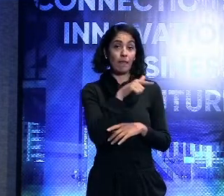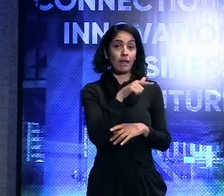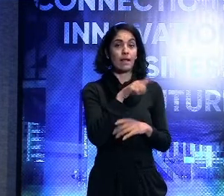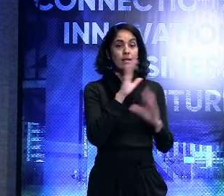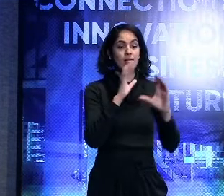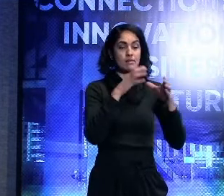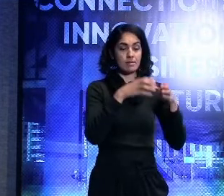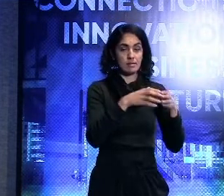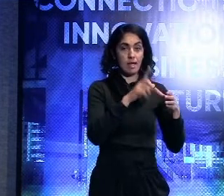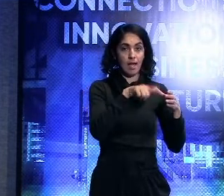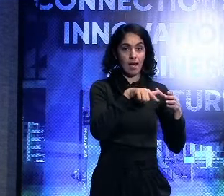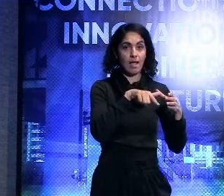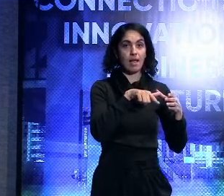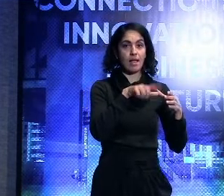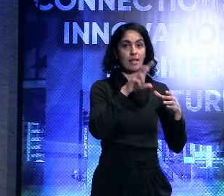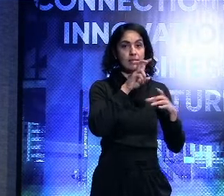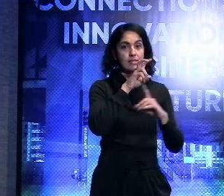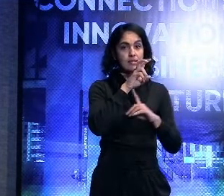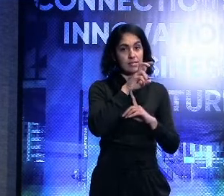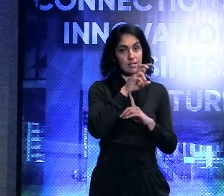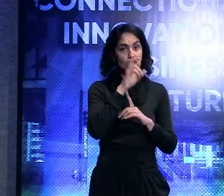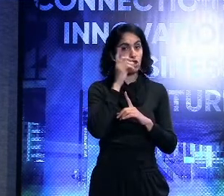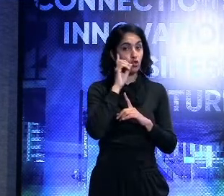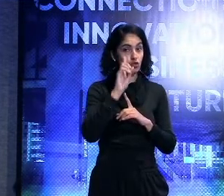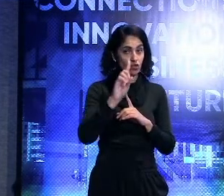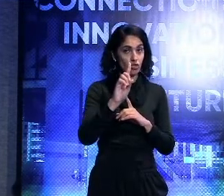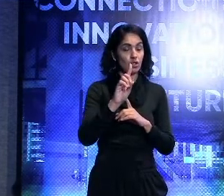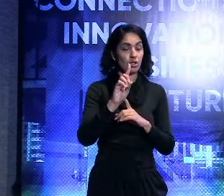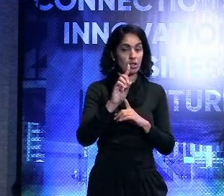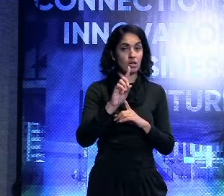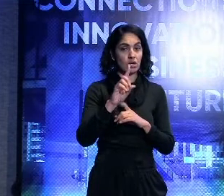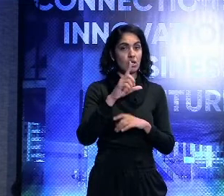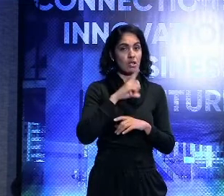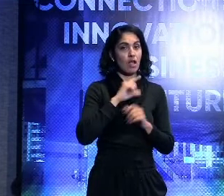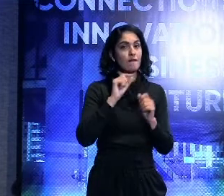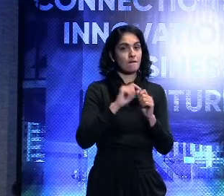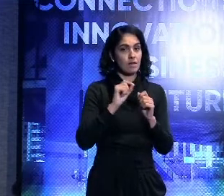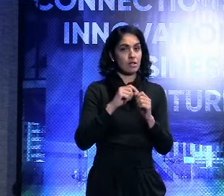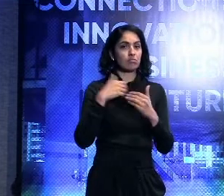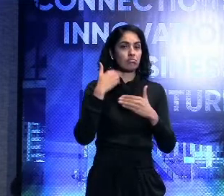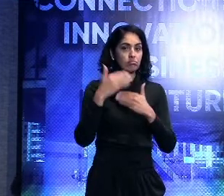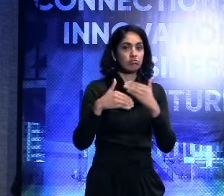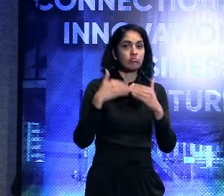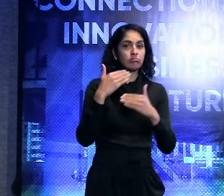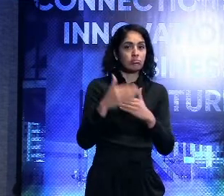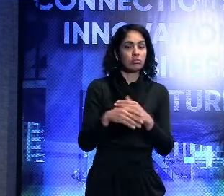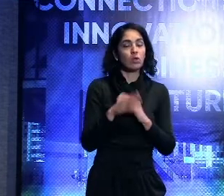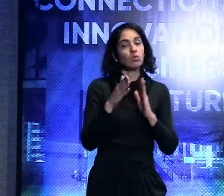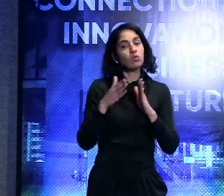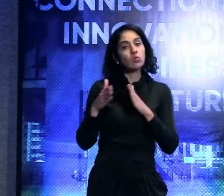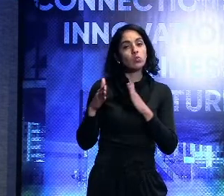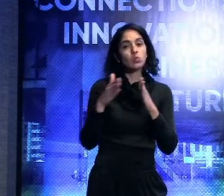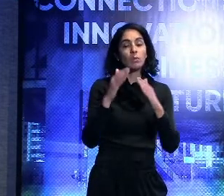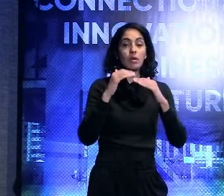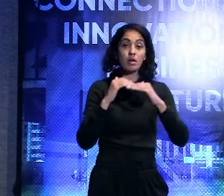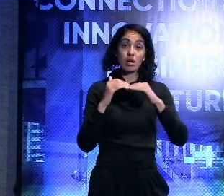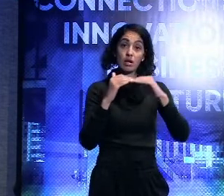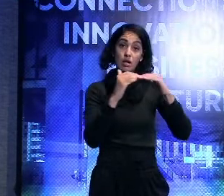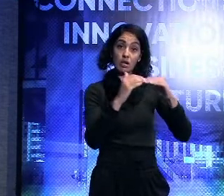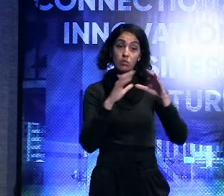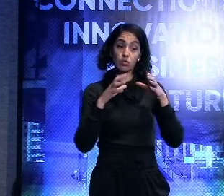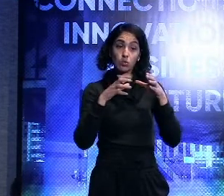5 dias que promete, né, e ela está trazendo isso consigo, um alinhamento entre todas as